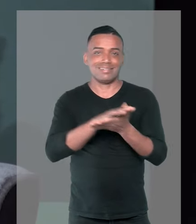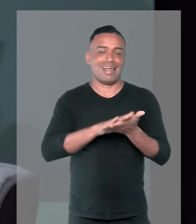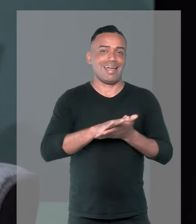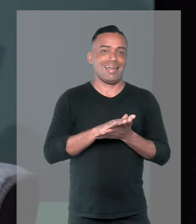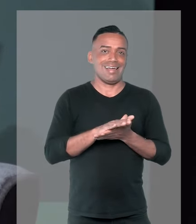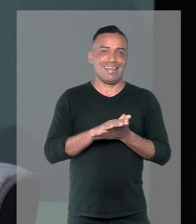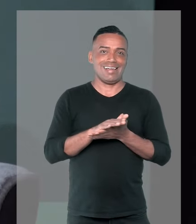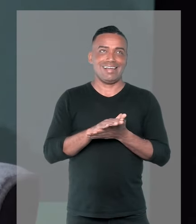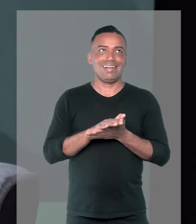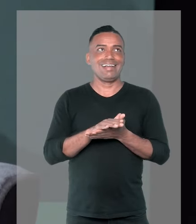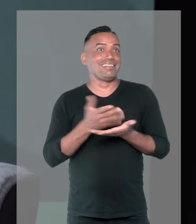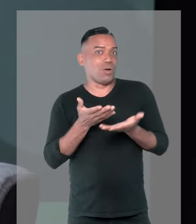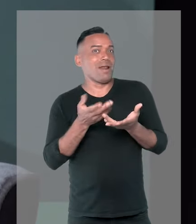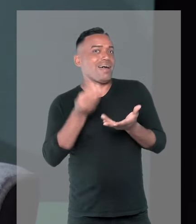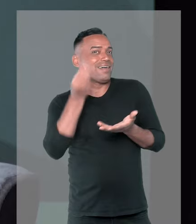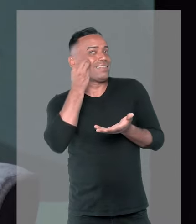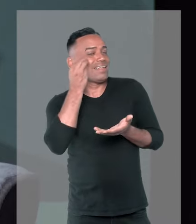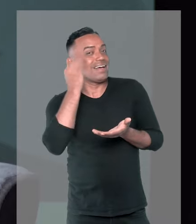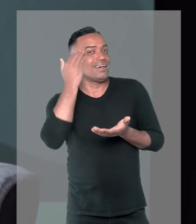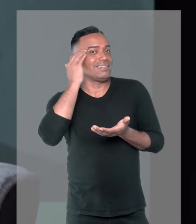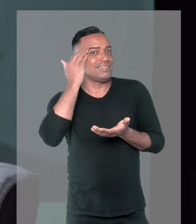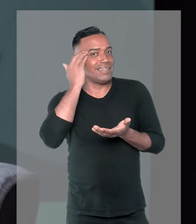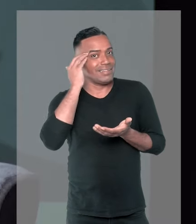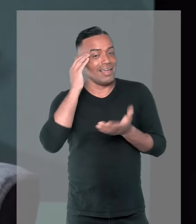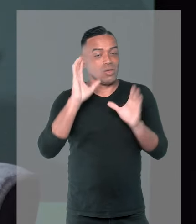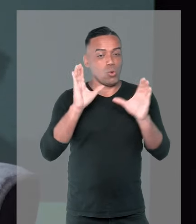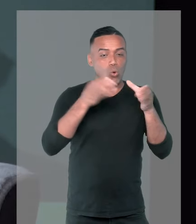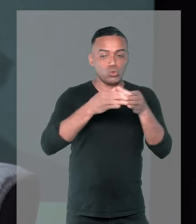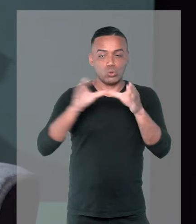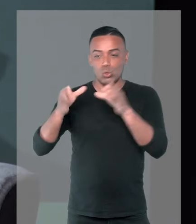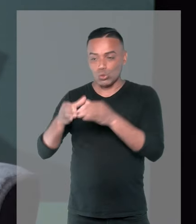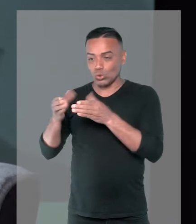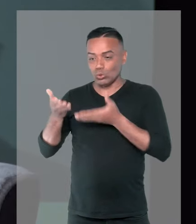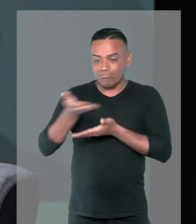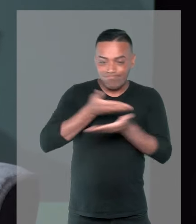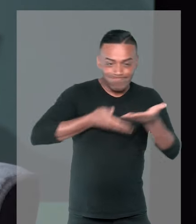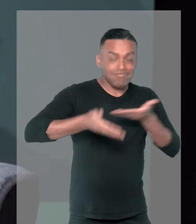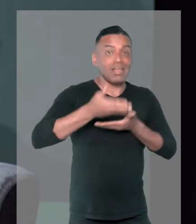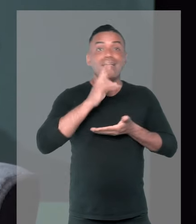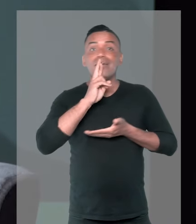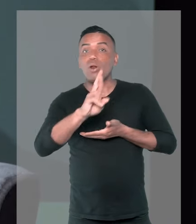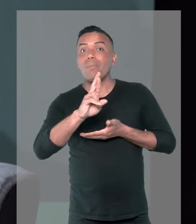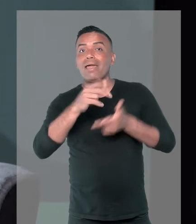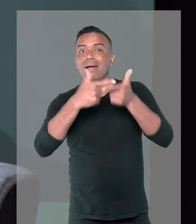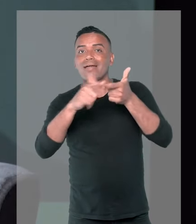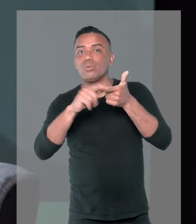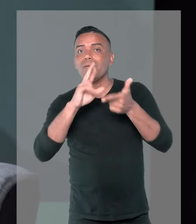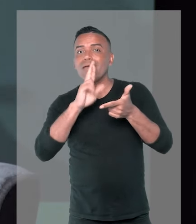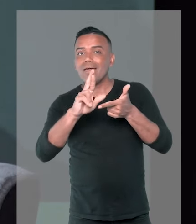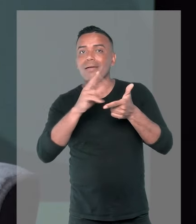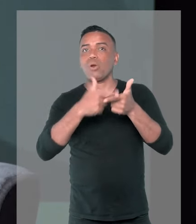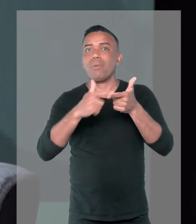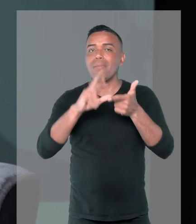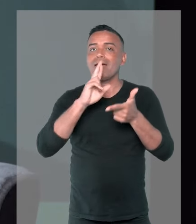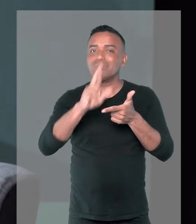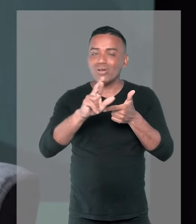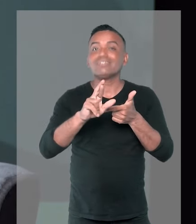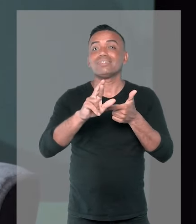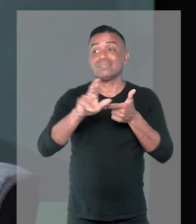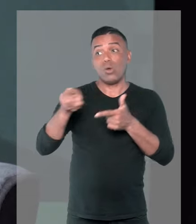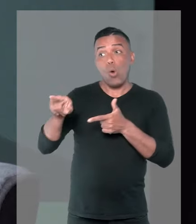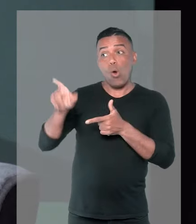entender ou para tentar entender e trabalhar em conjunto para resolver problemas complexos com outras pessoas que sabem outros